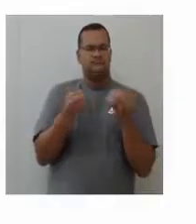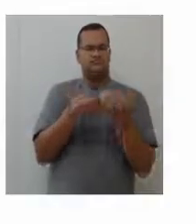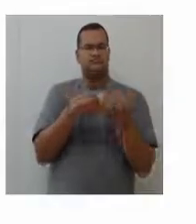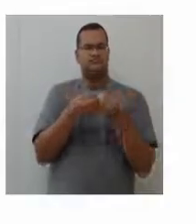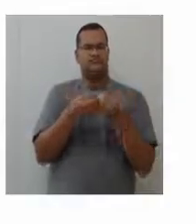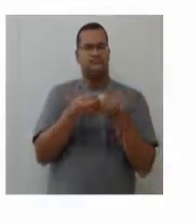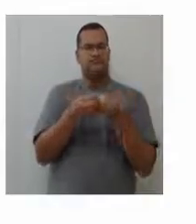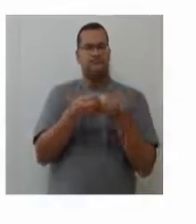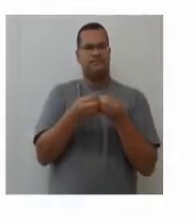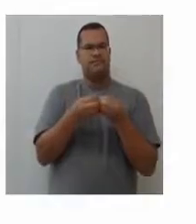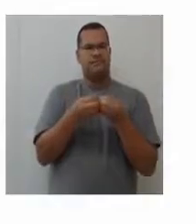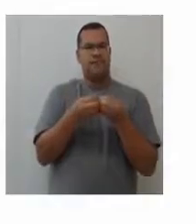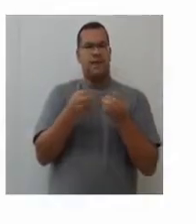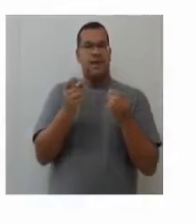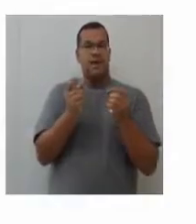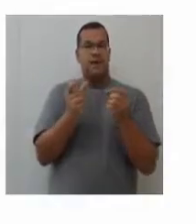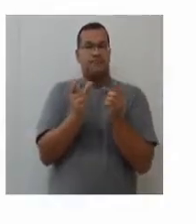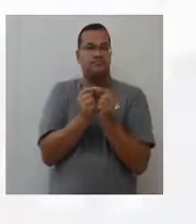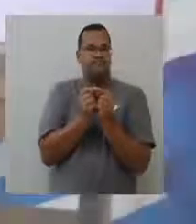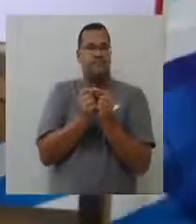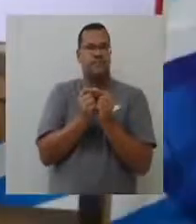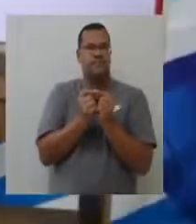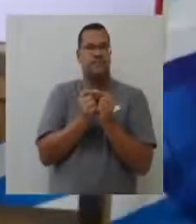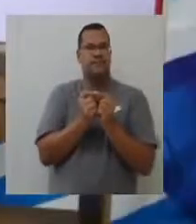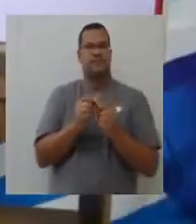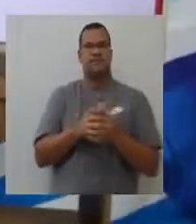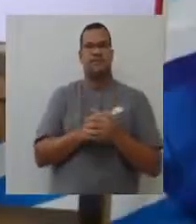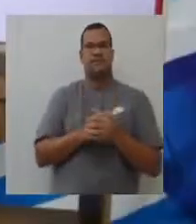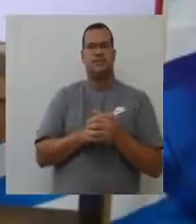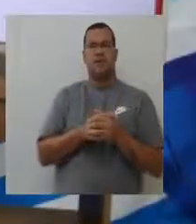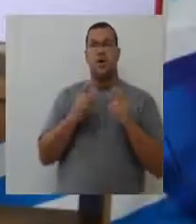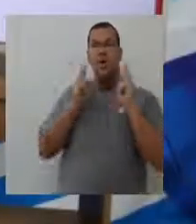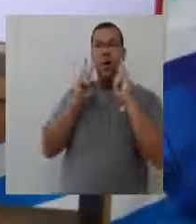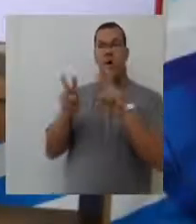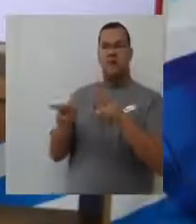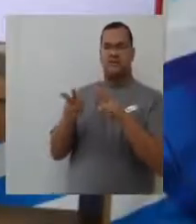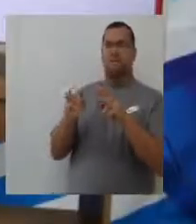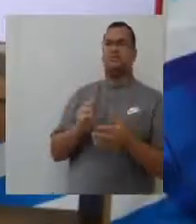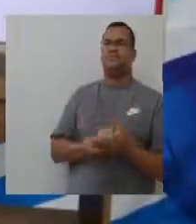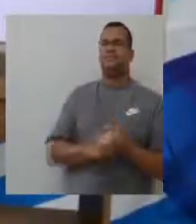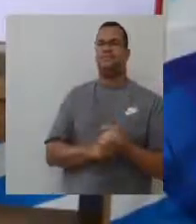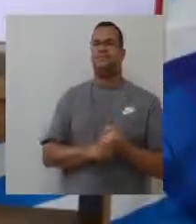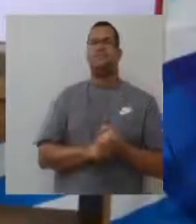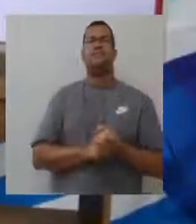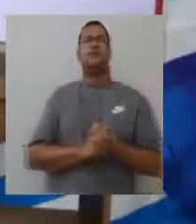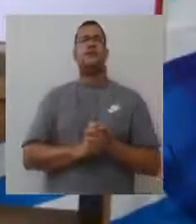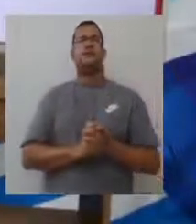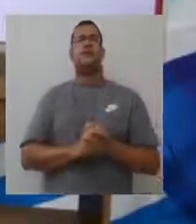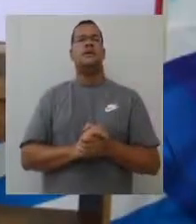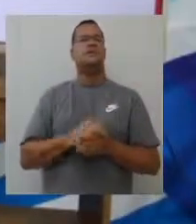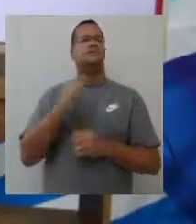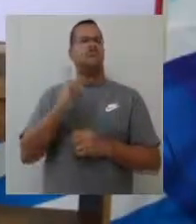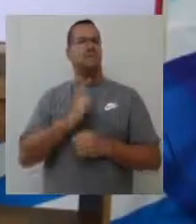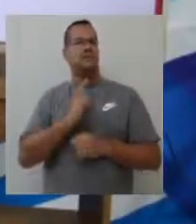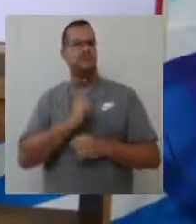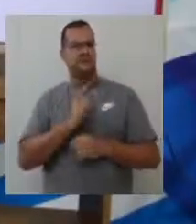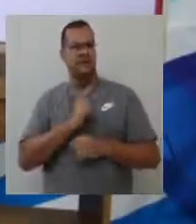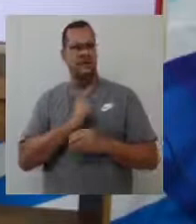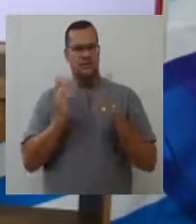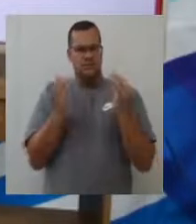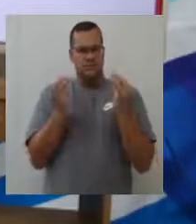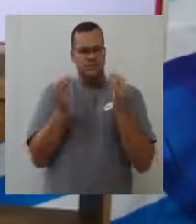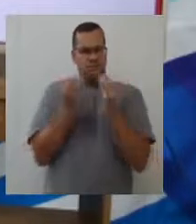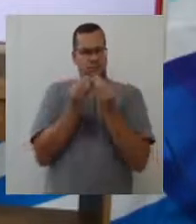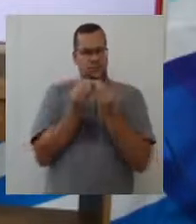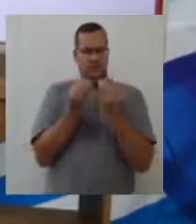que o poder de repulsão. Olha aí para mim, agora. Se liga aí. Então, você tem a atração